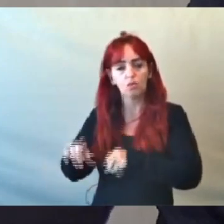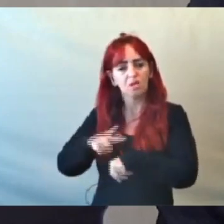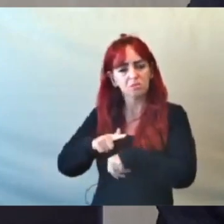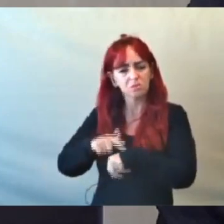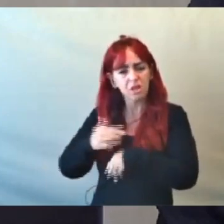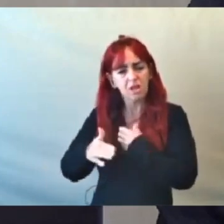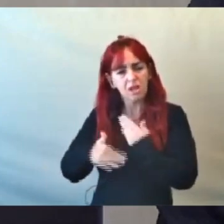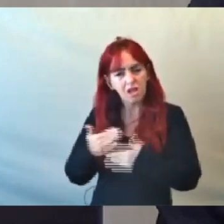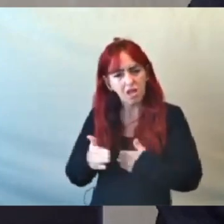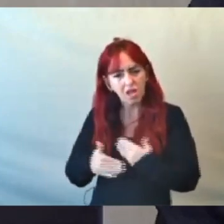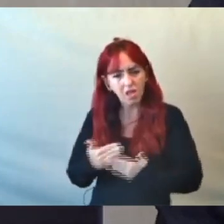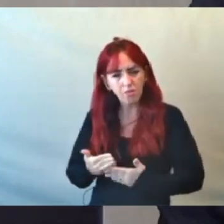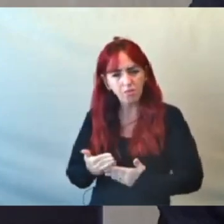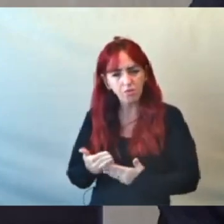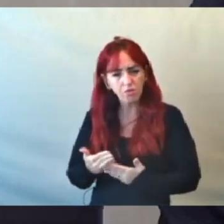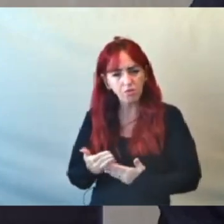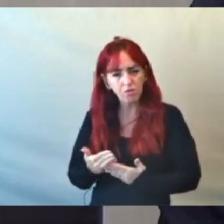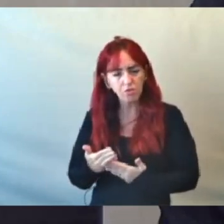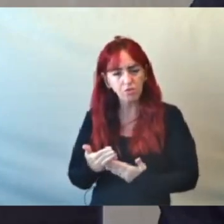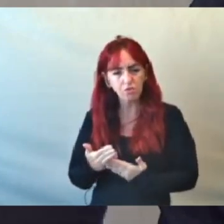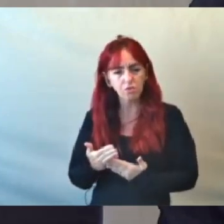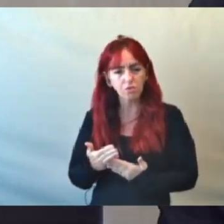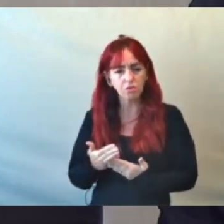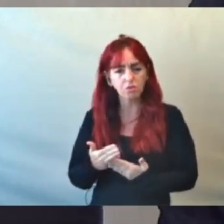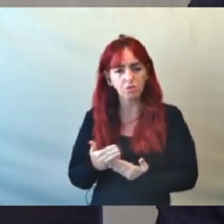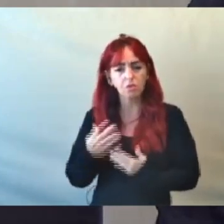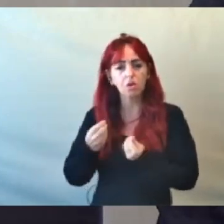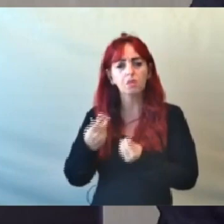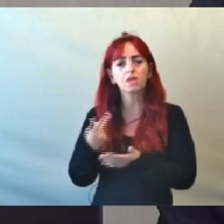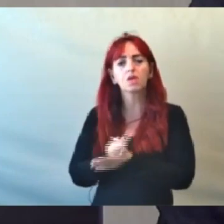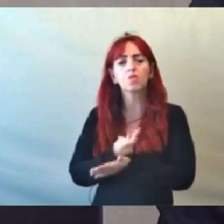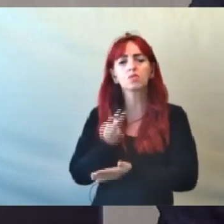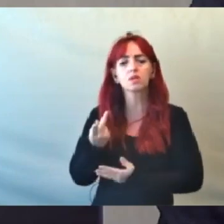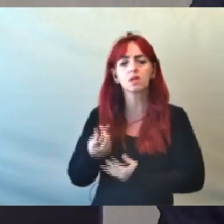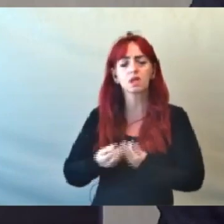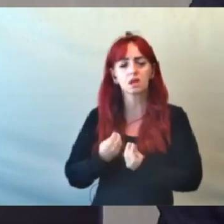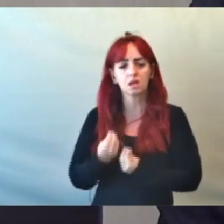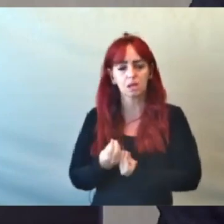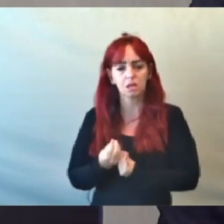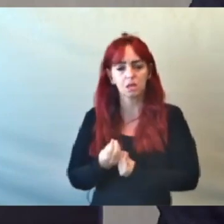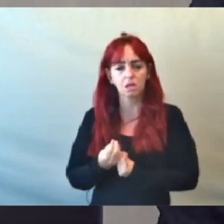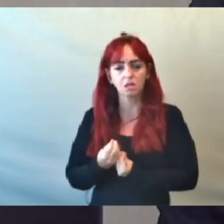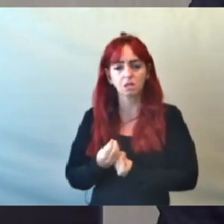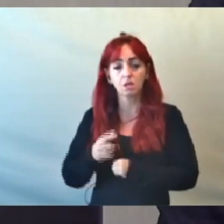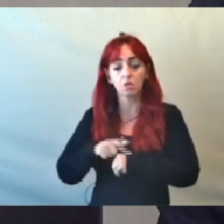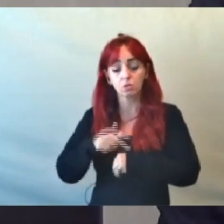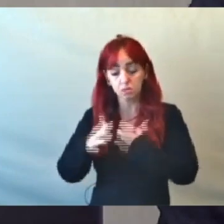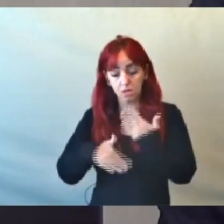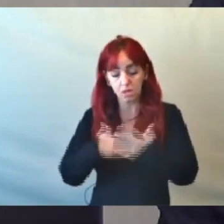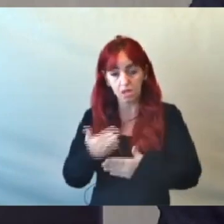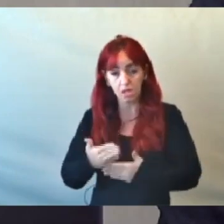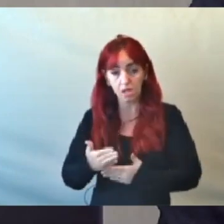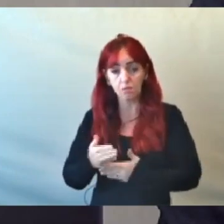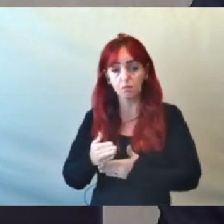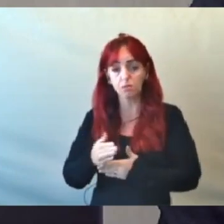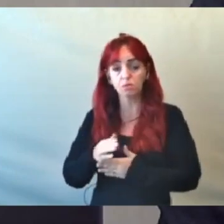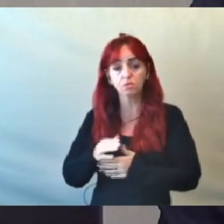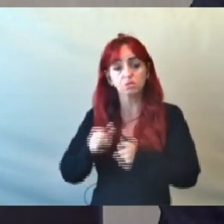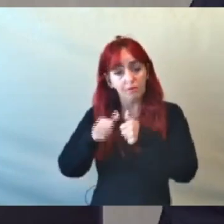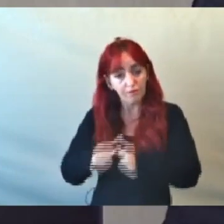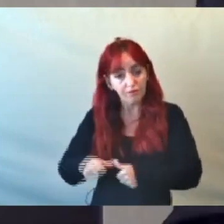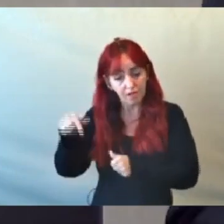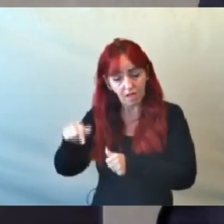sendo carreado aí, com a água, ou isso fica no fundo? Isso não traz um risco, por